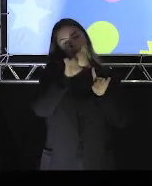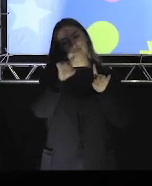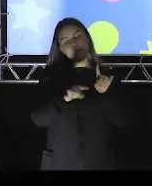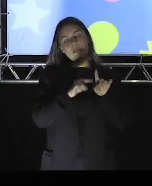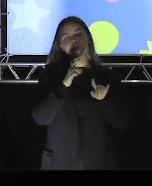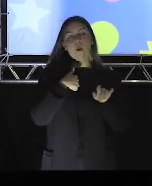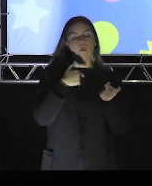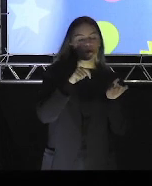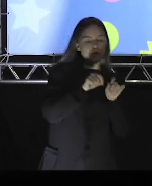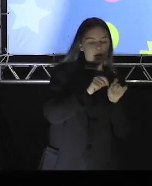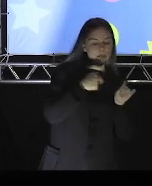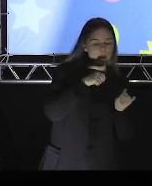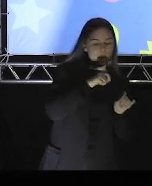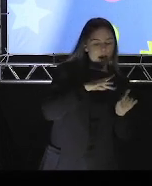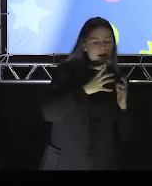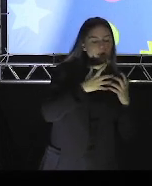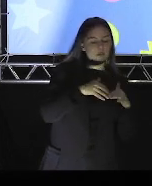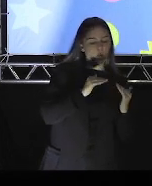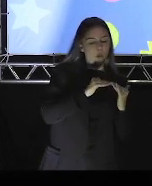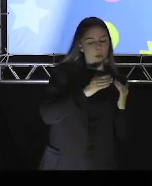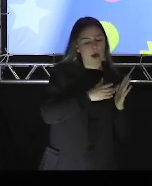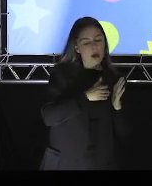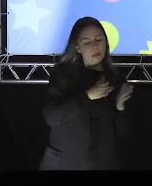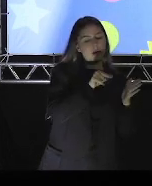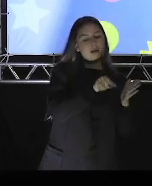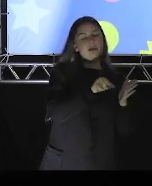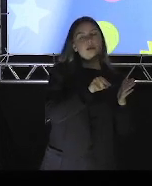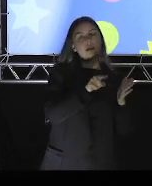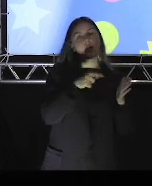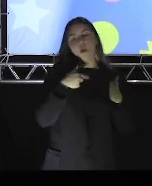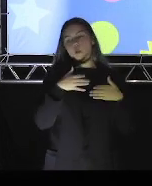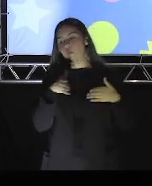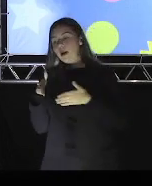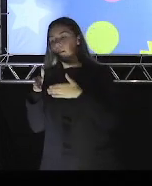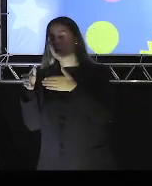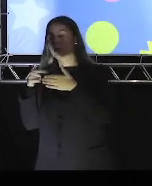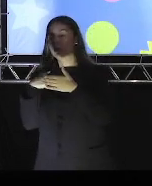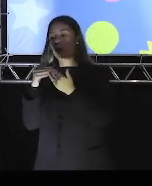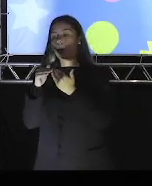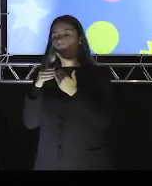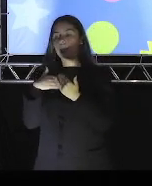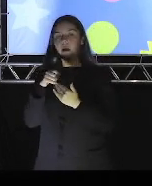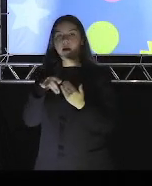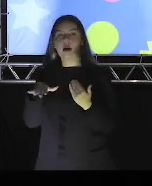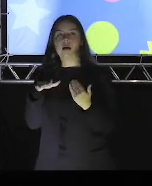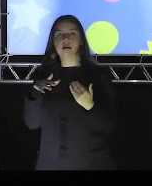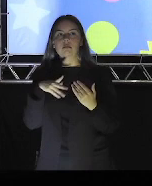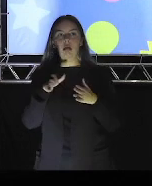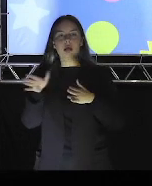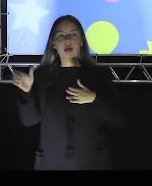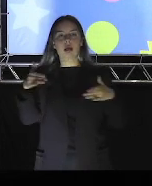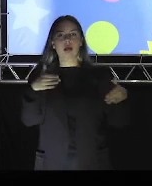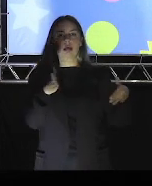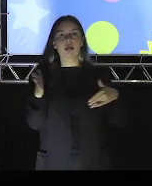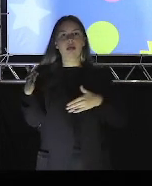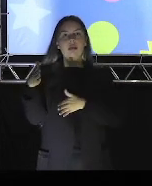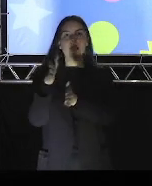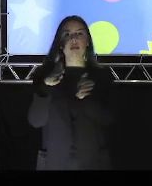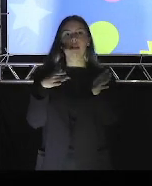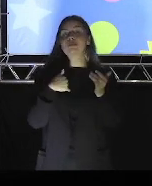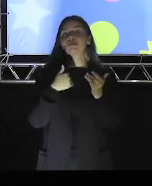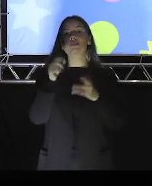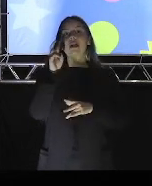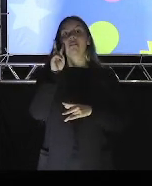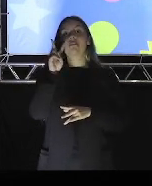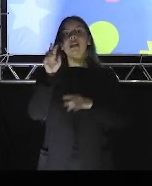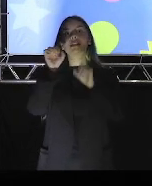que faz sentido para a minha área, então vou por aqui. E eu vou por aqui porque faz sentido para a minha área, né? A gente não está vendo o todo, lembra?